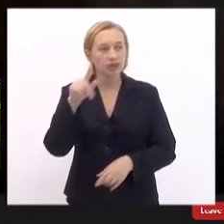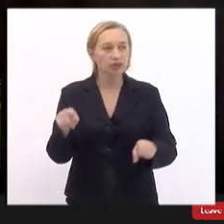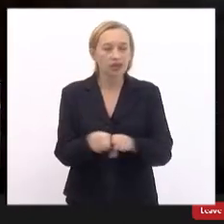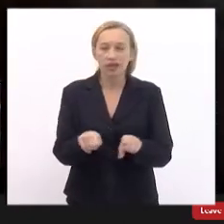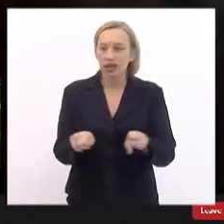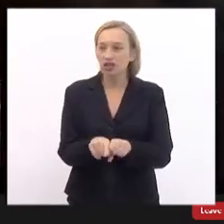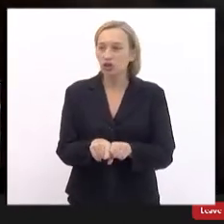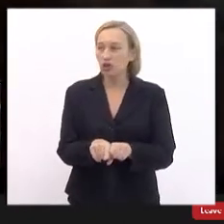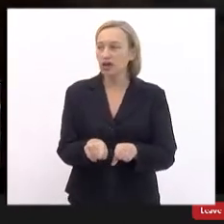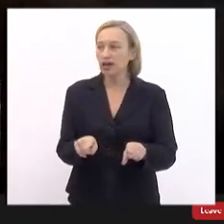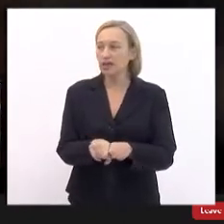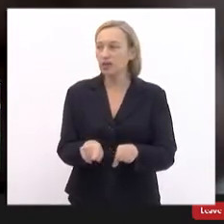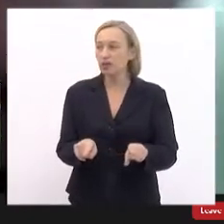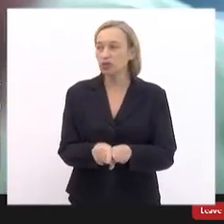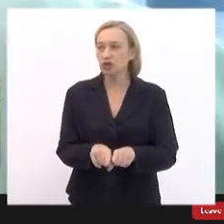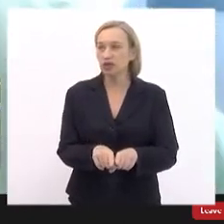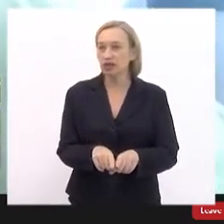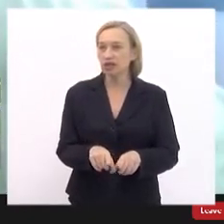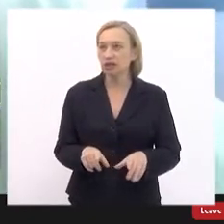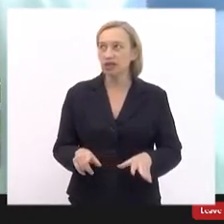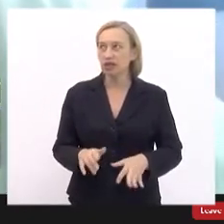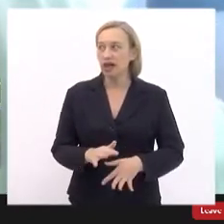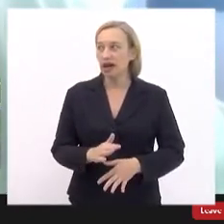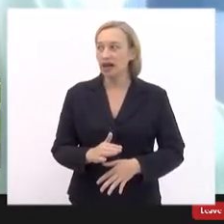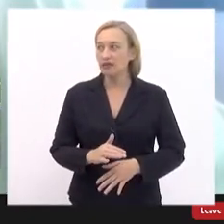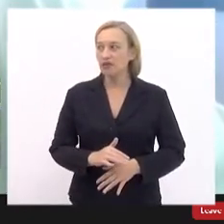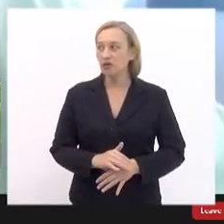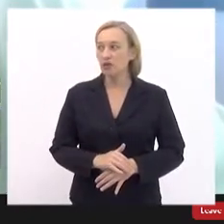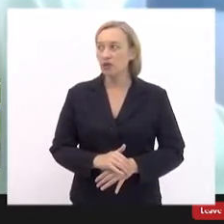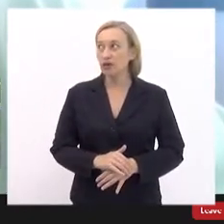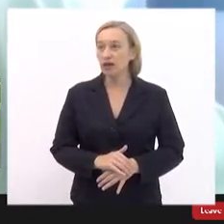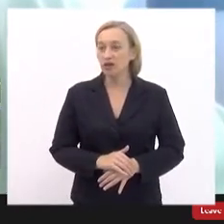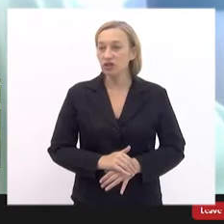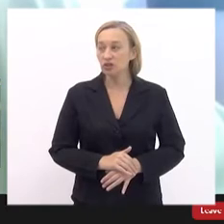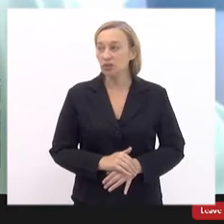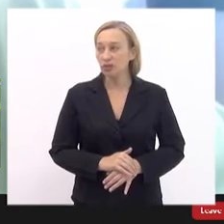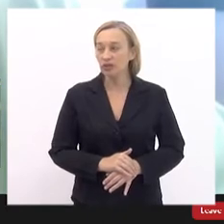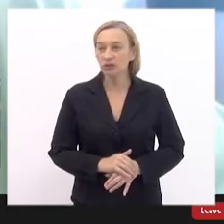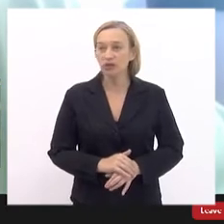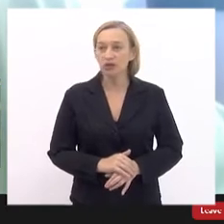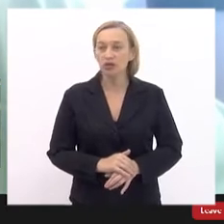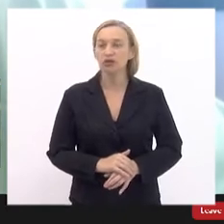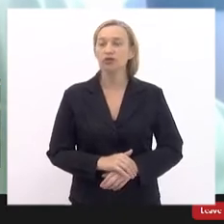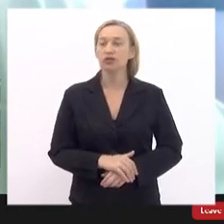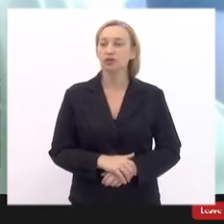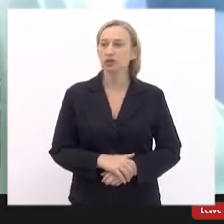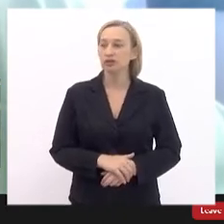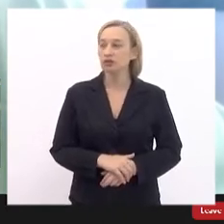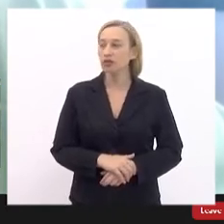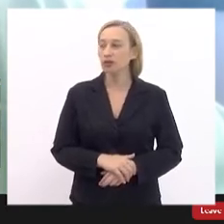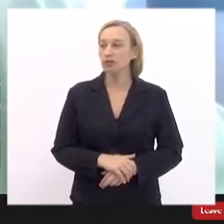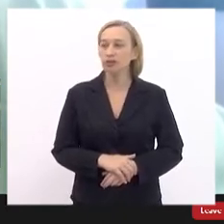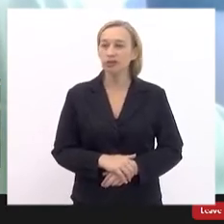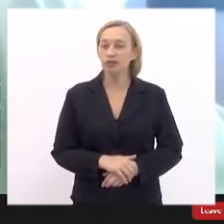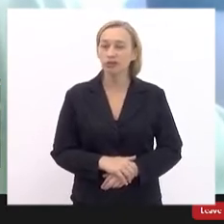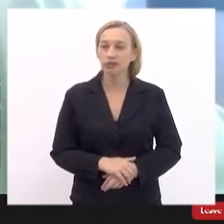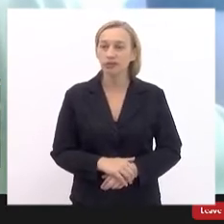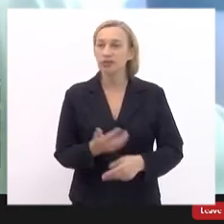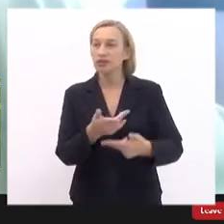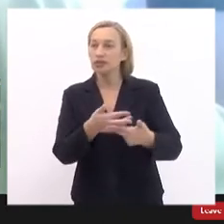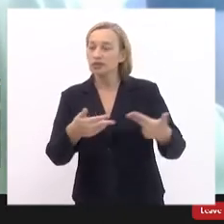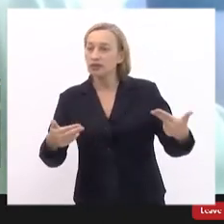a presença da AGRIO, que entre 2012 e 2013 nós desenvolvemos